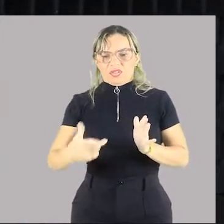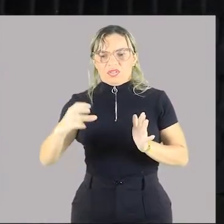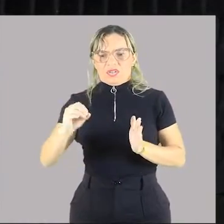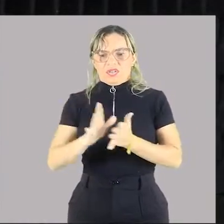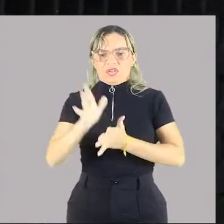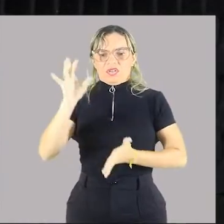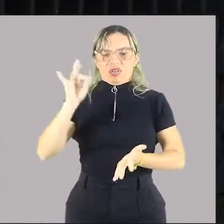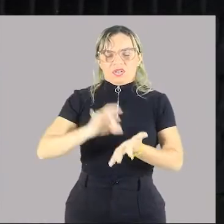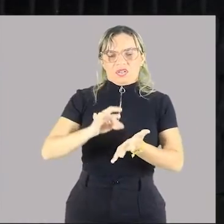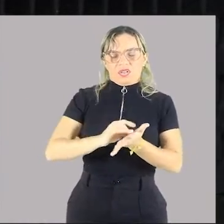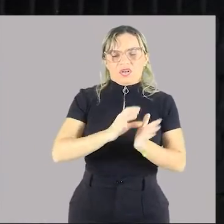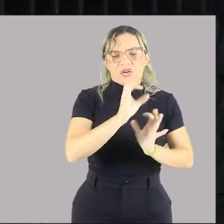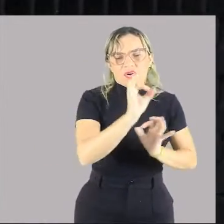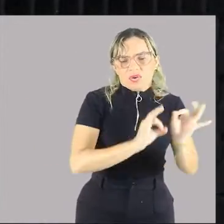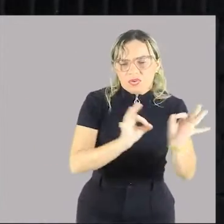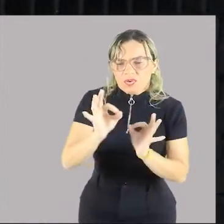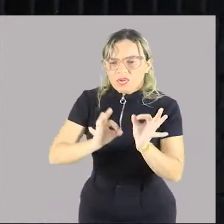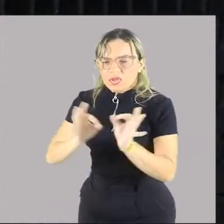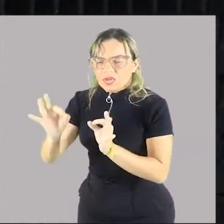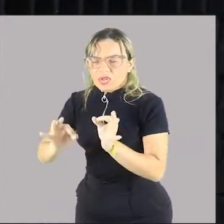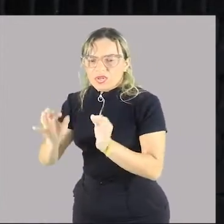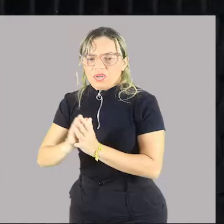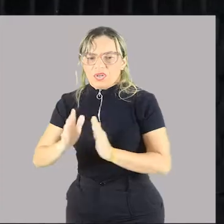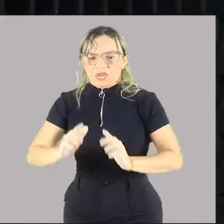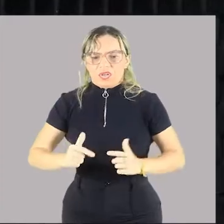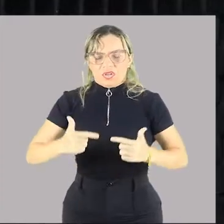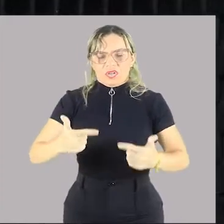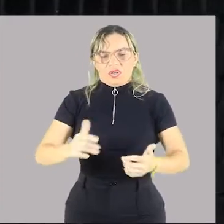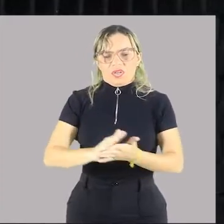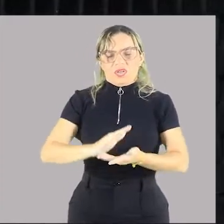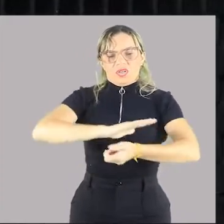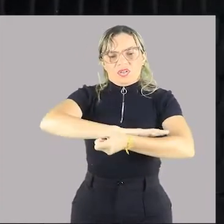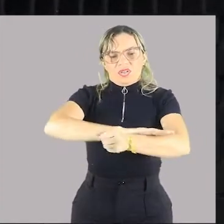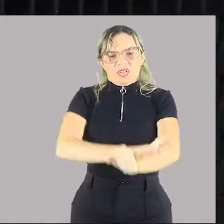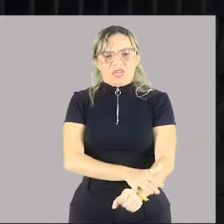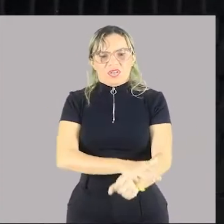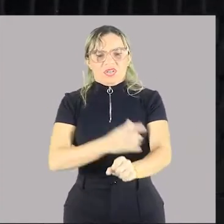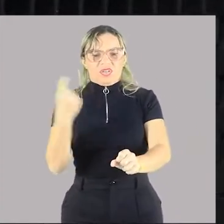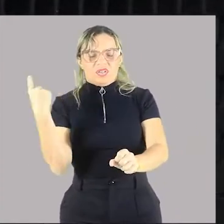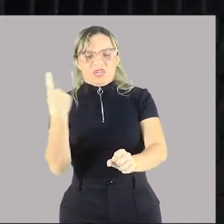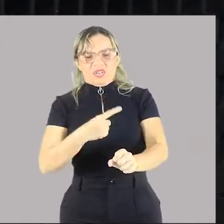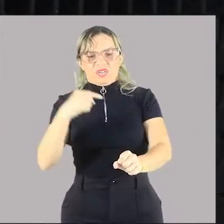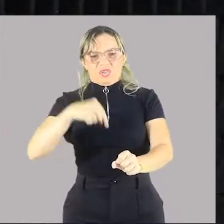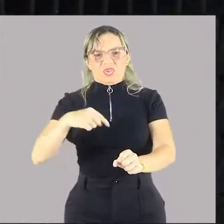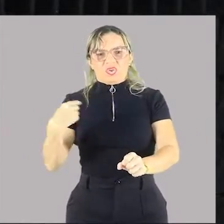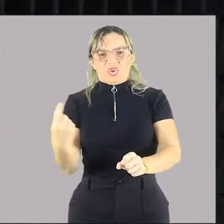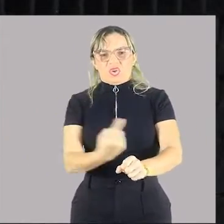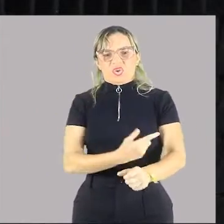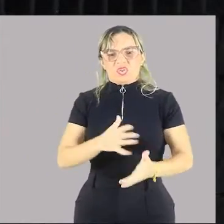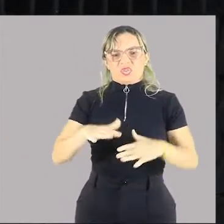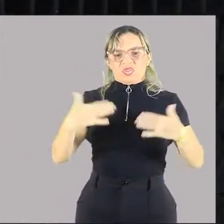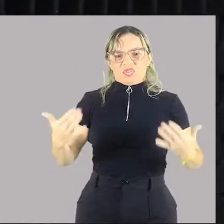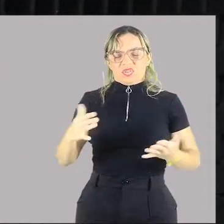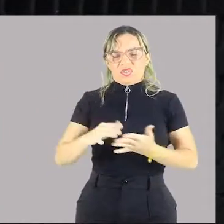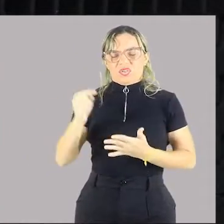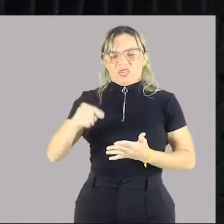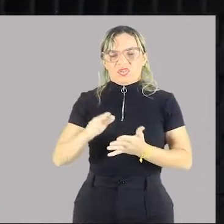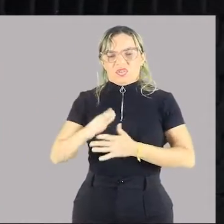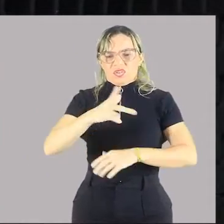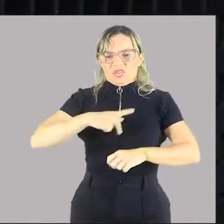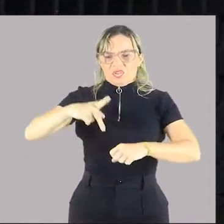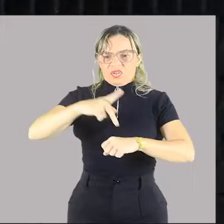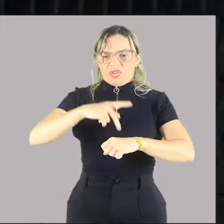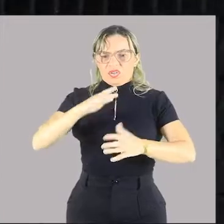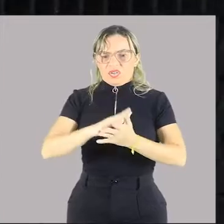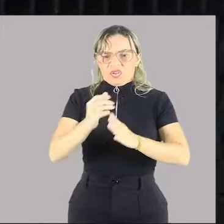verdade, organizar uma luta antirracial nesse país. E nós vamos observar isso com a fundação, por